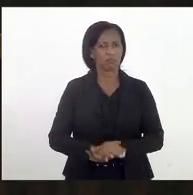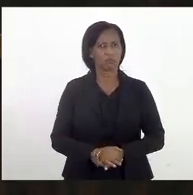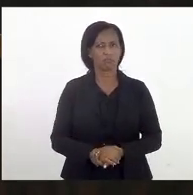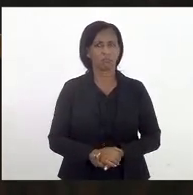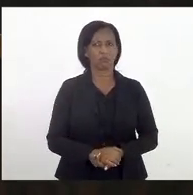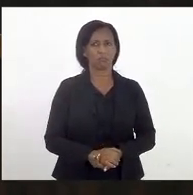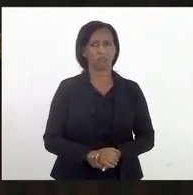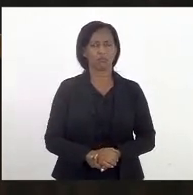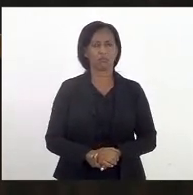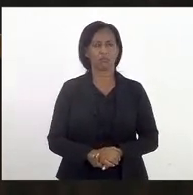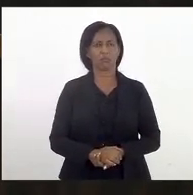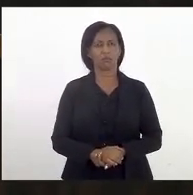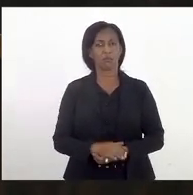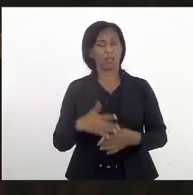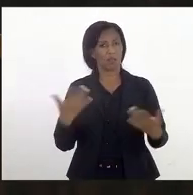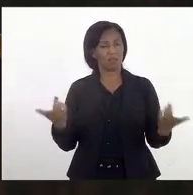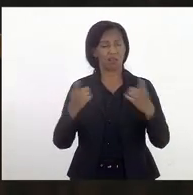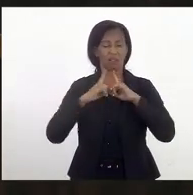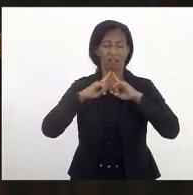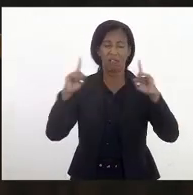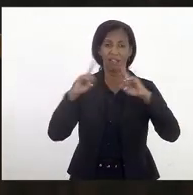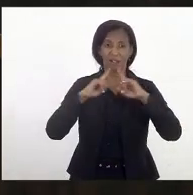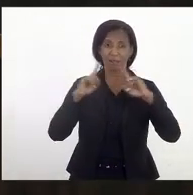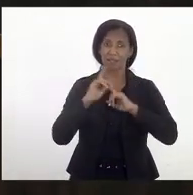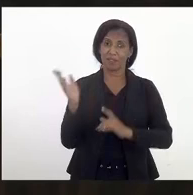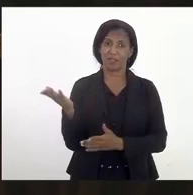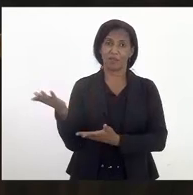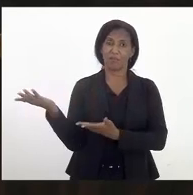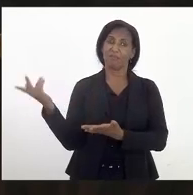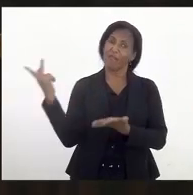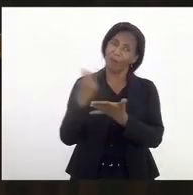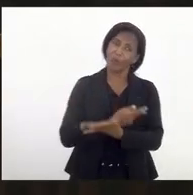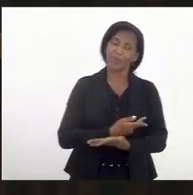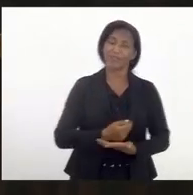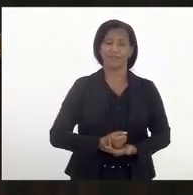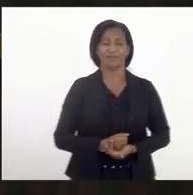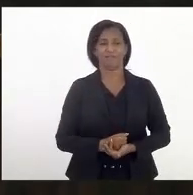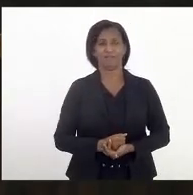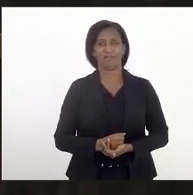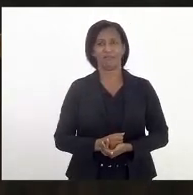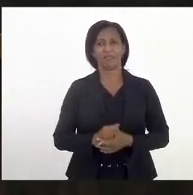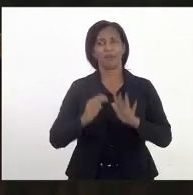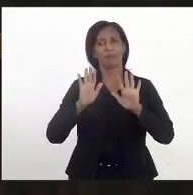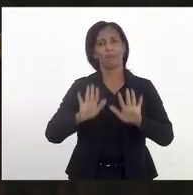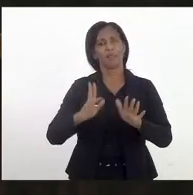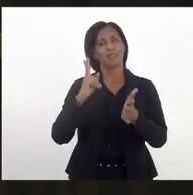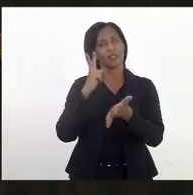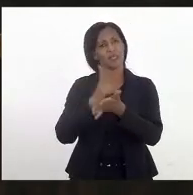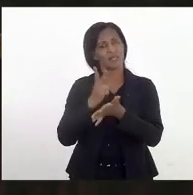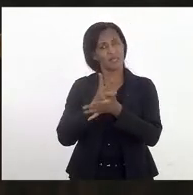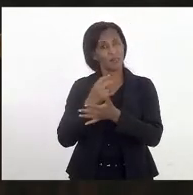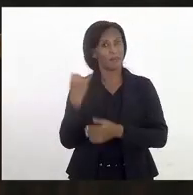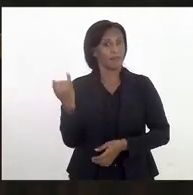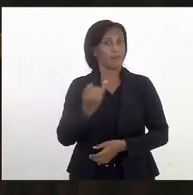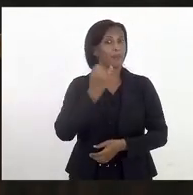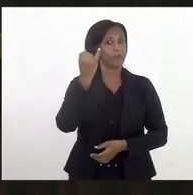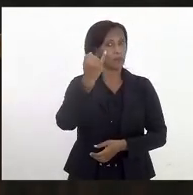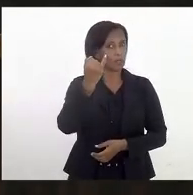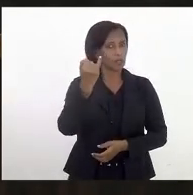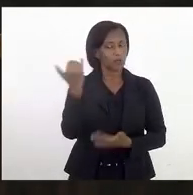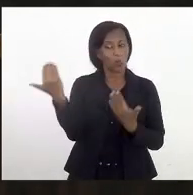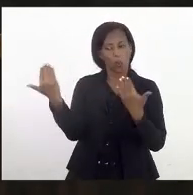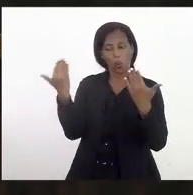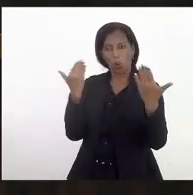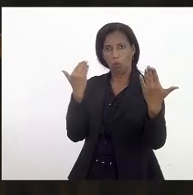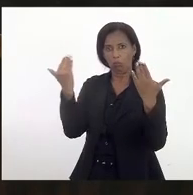eu não venho as críticas viram veio e viram mas é sempre fundamental quando a gente comparar uma